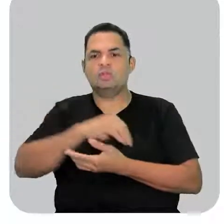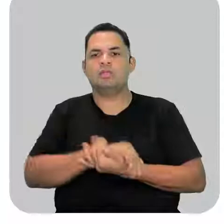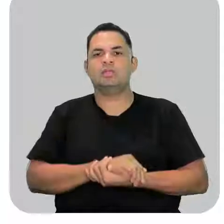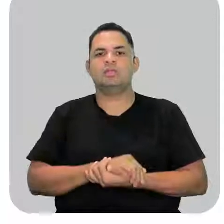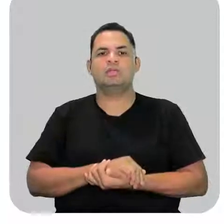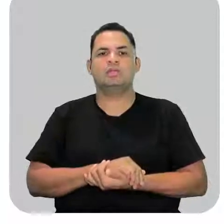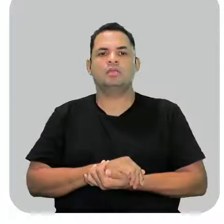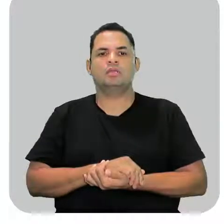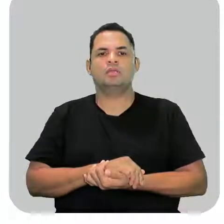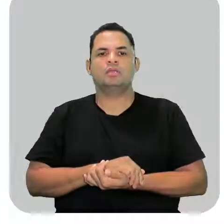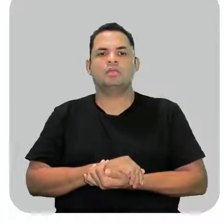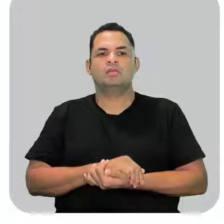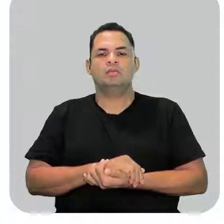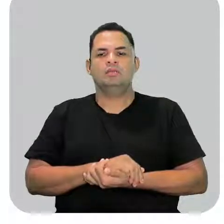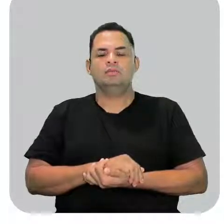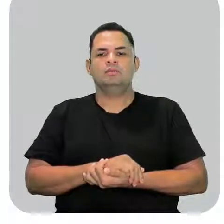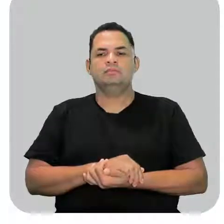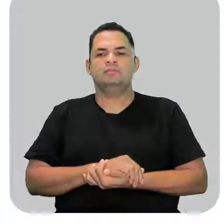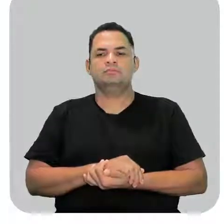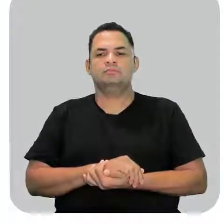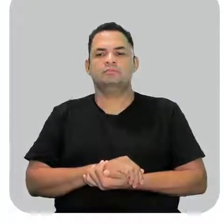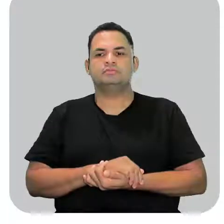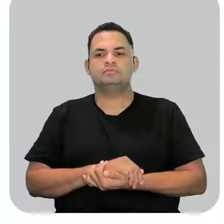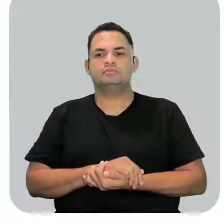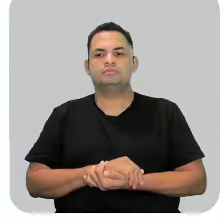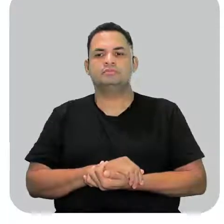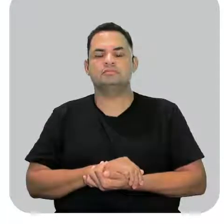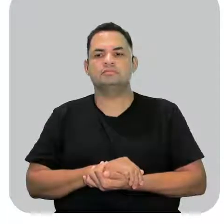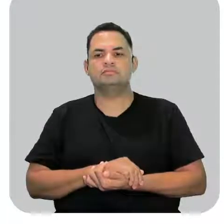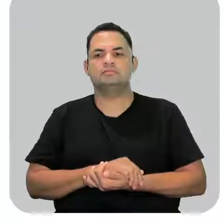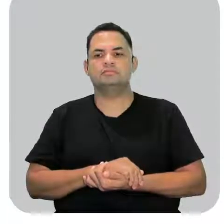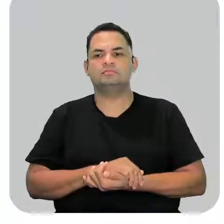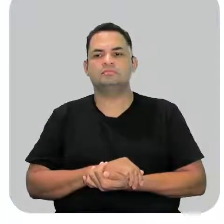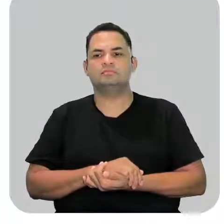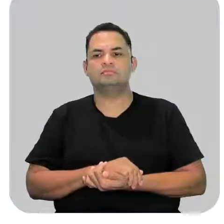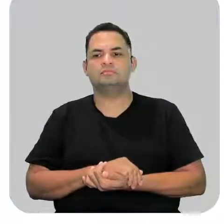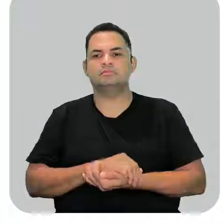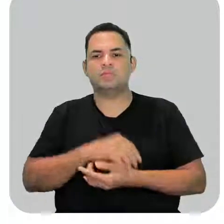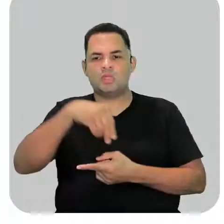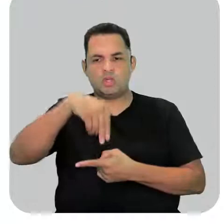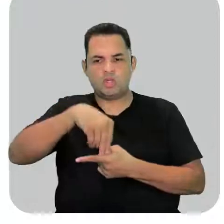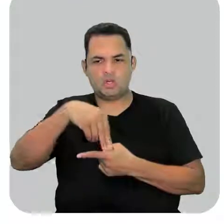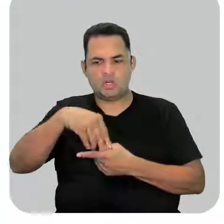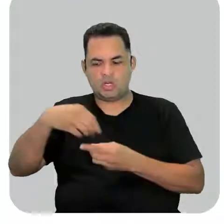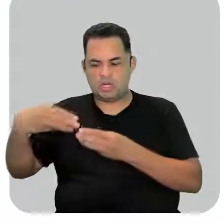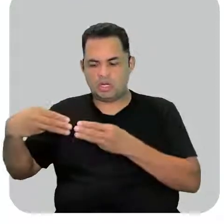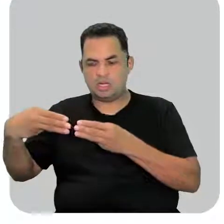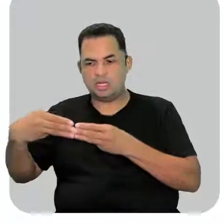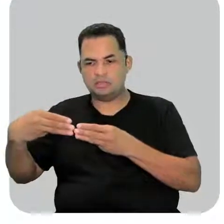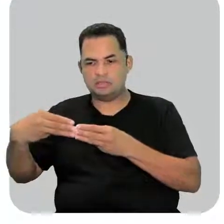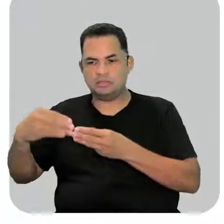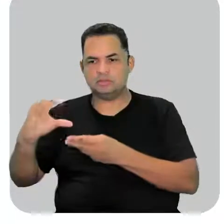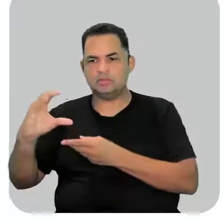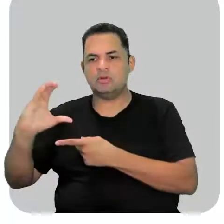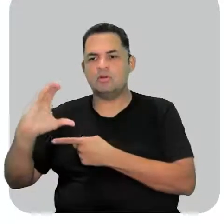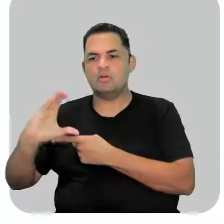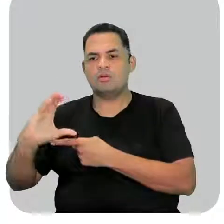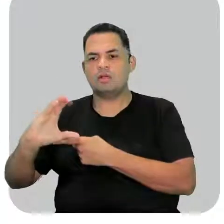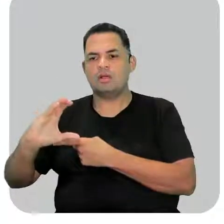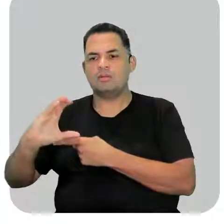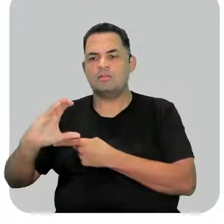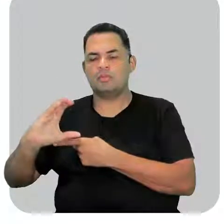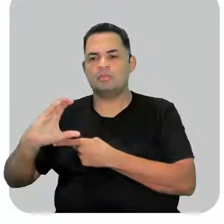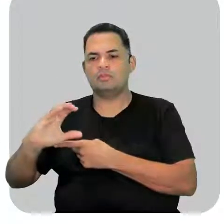certo? E esse nitrogênio vai estar fazendo ligações com quem? Com o carbono. Não vai ser assim? Então, eu